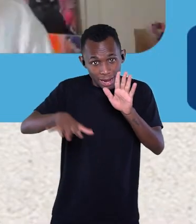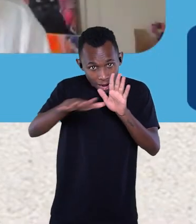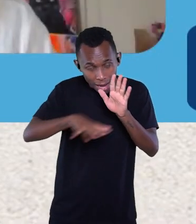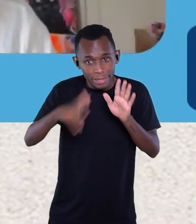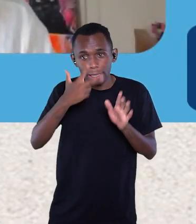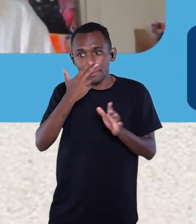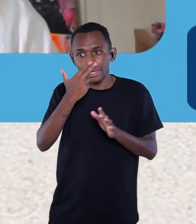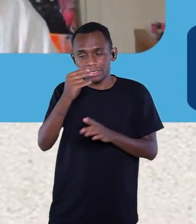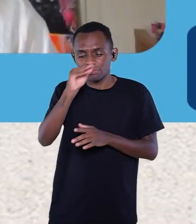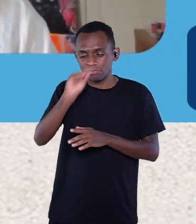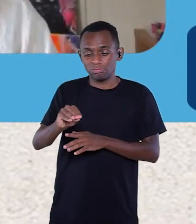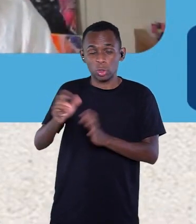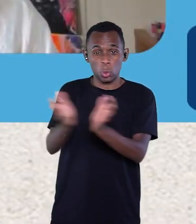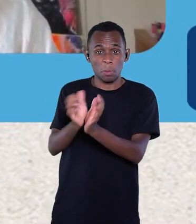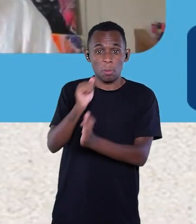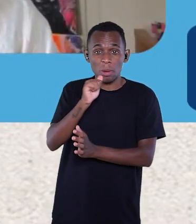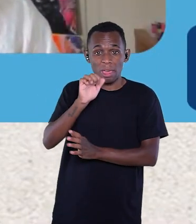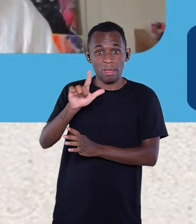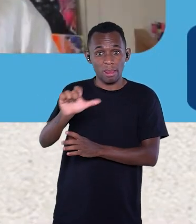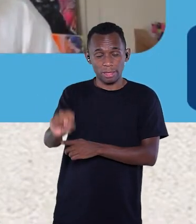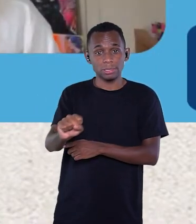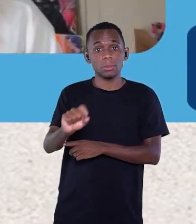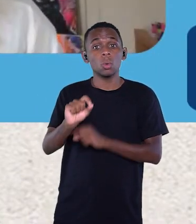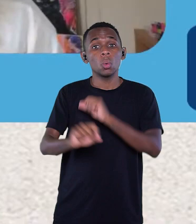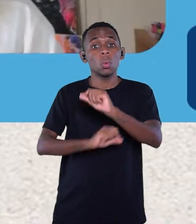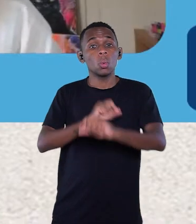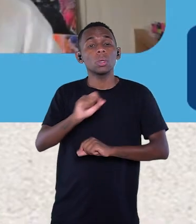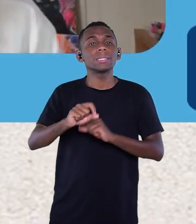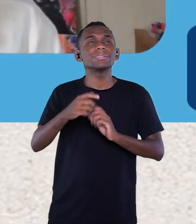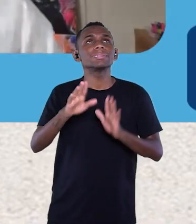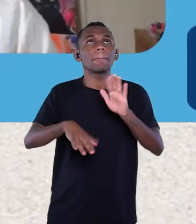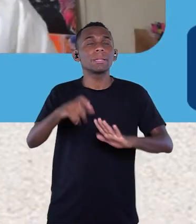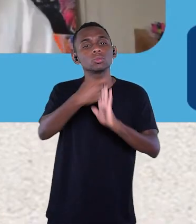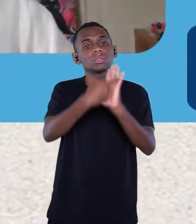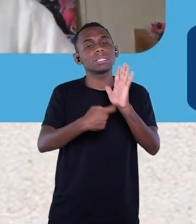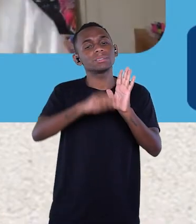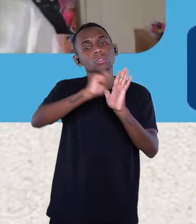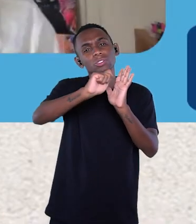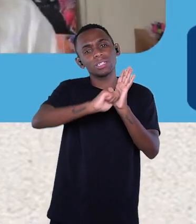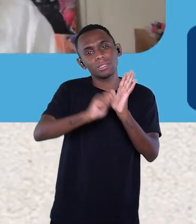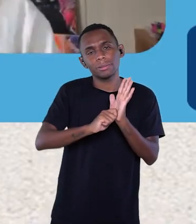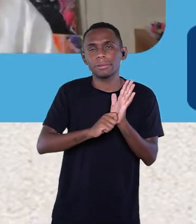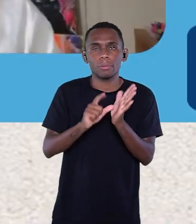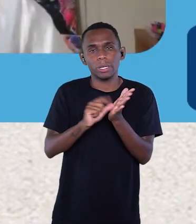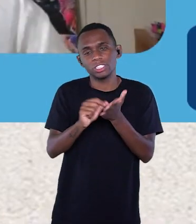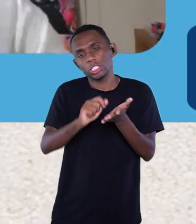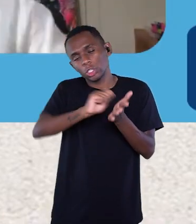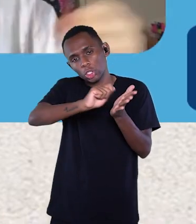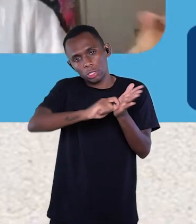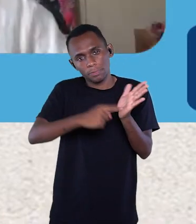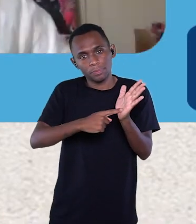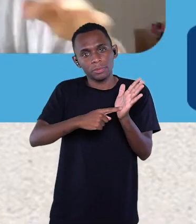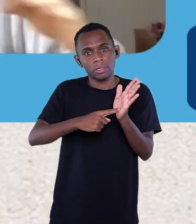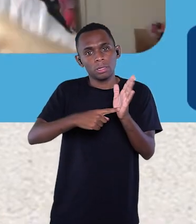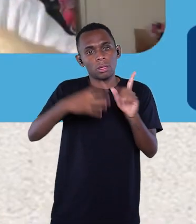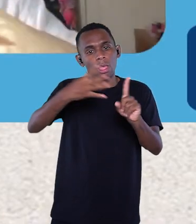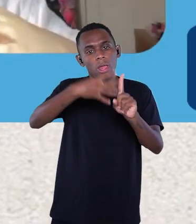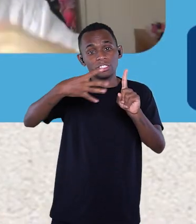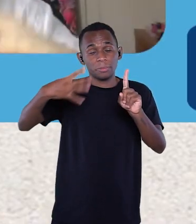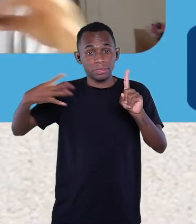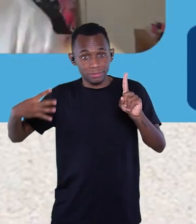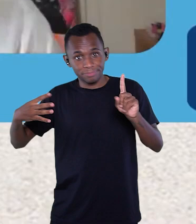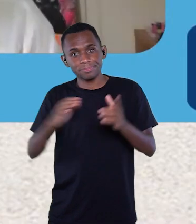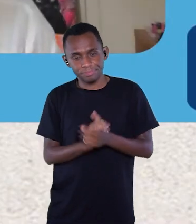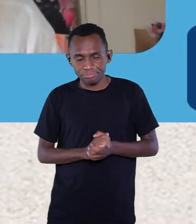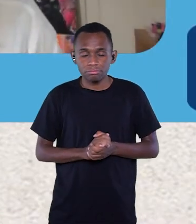da invisibilidade lésbica, é que, às vezes, o texto está escrito assim, vamos supor, a gente vai ler um artigo que está escrito LGBT,